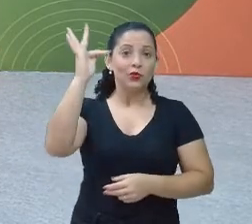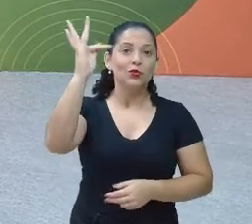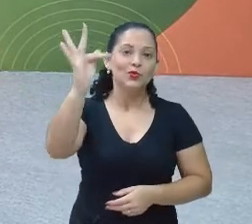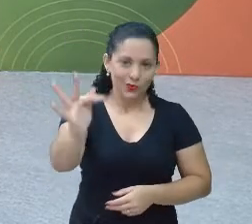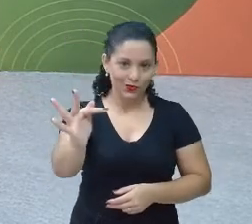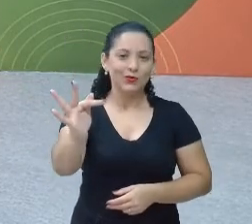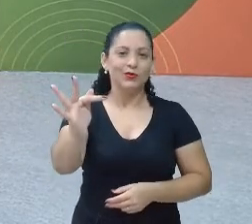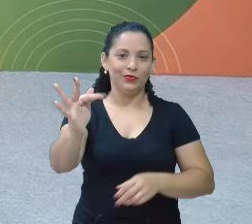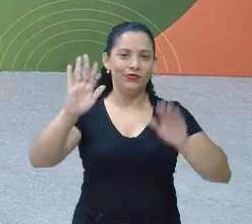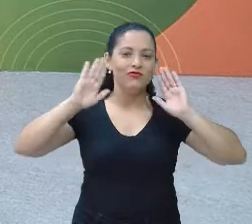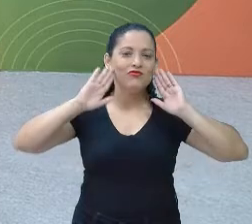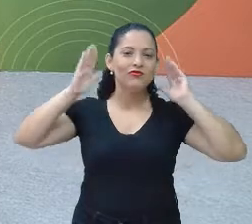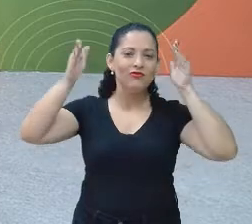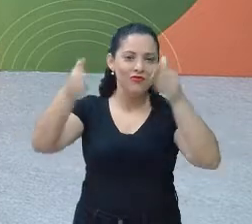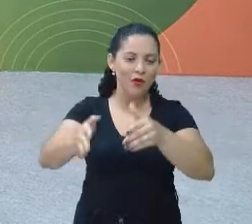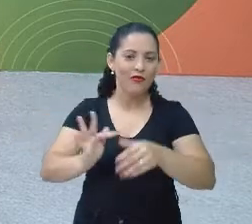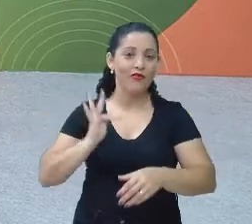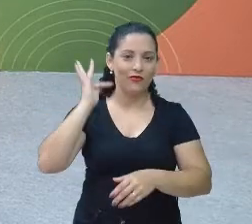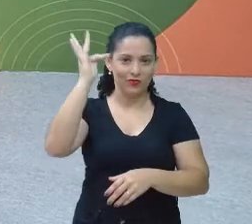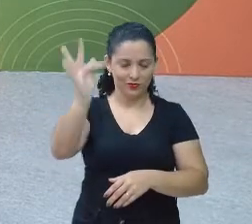serei ou estarei, então não vai fazer tanta diferença, tá certo?